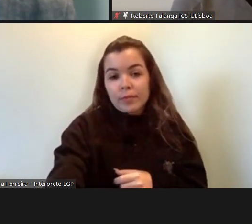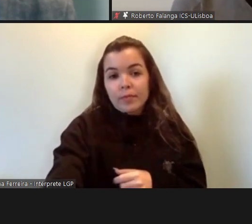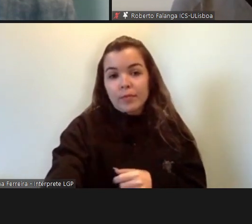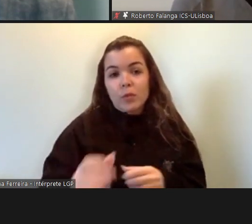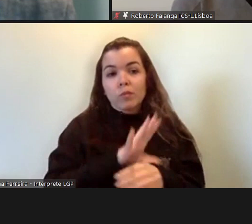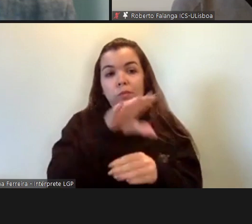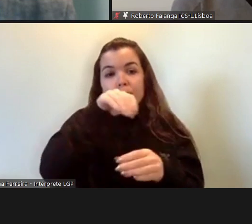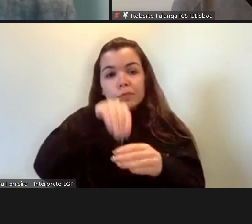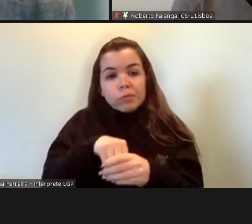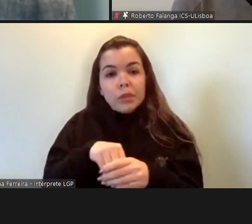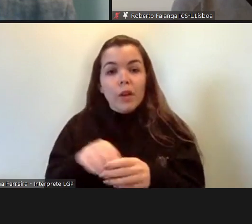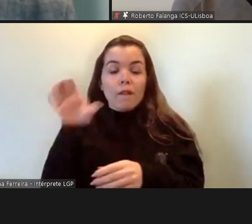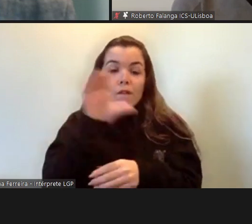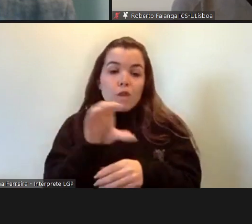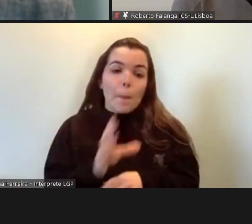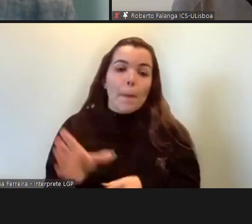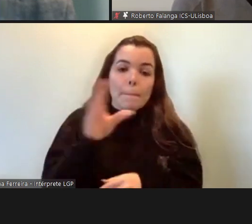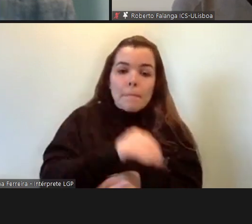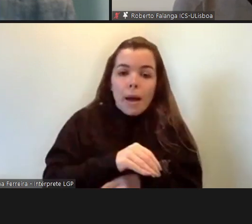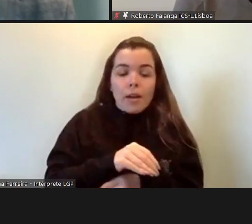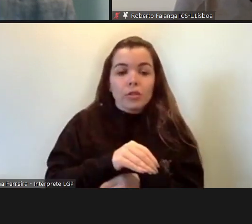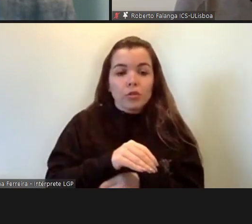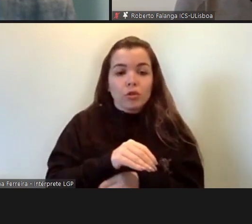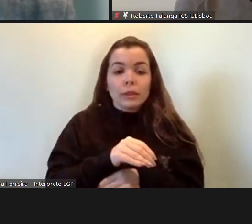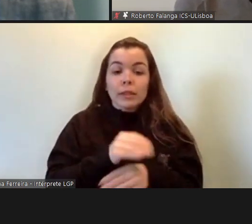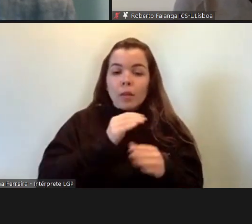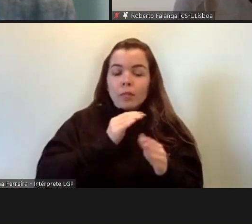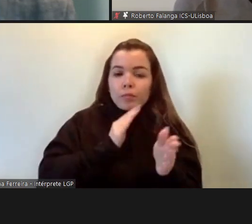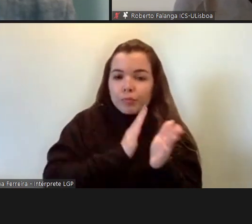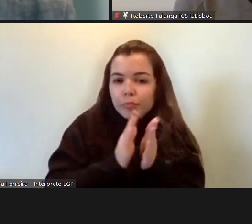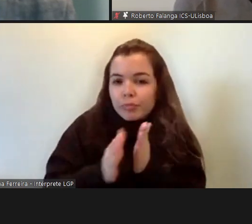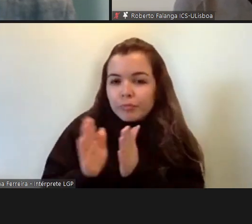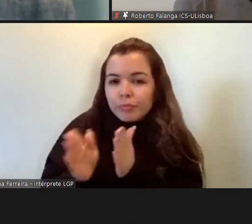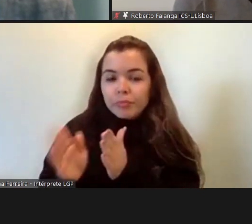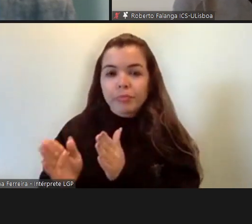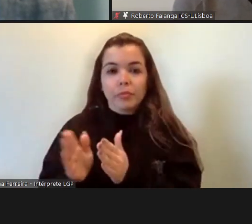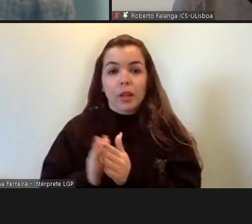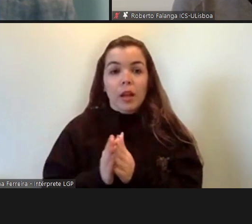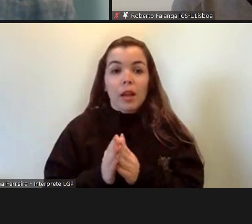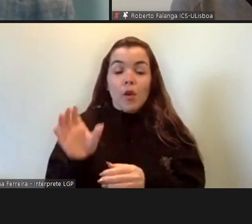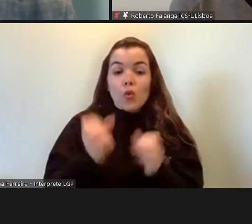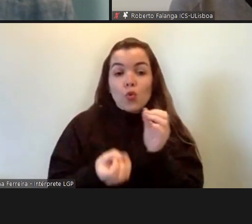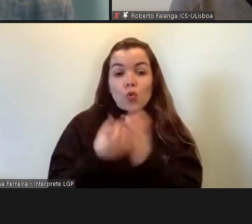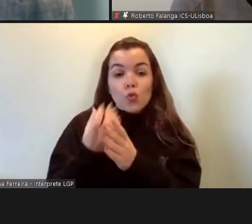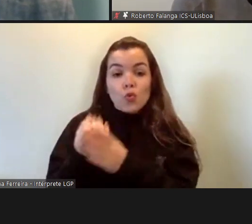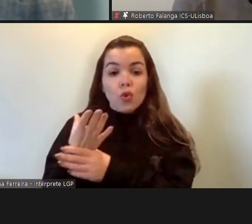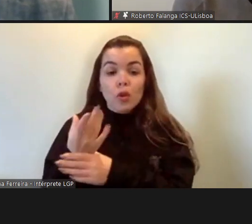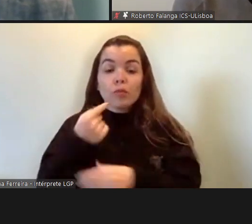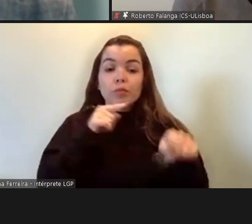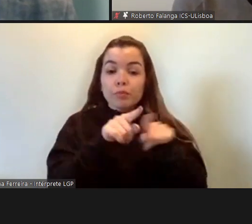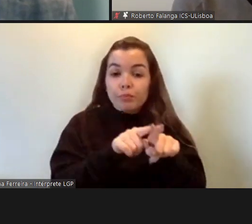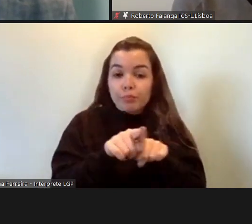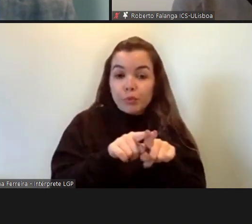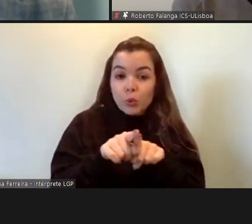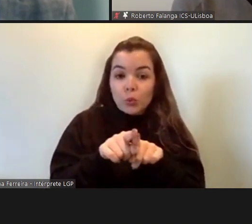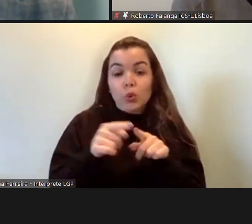incluir os cidadãos de forma mais sistemática na formulação de políticas